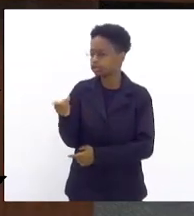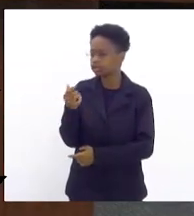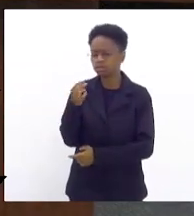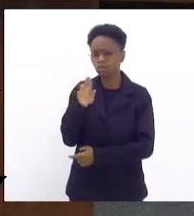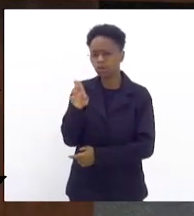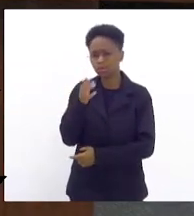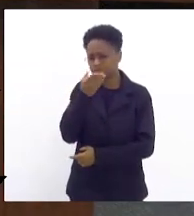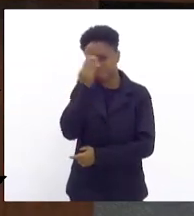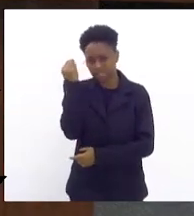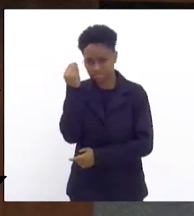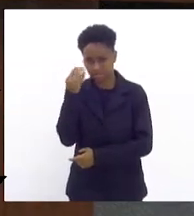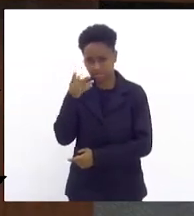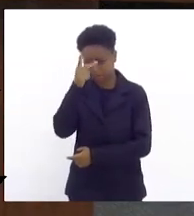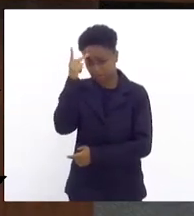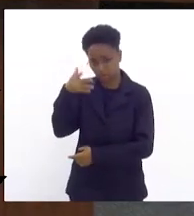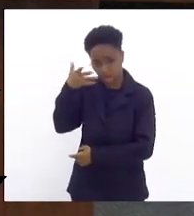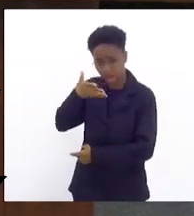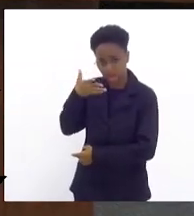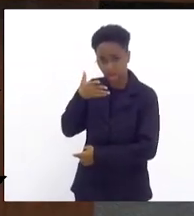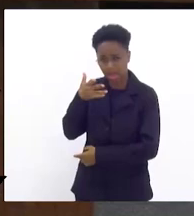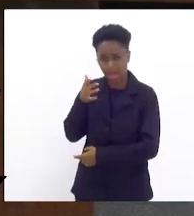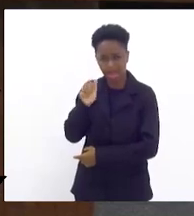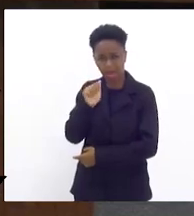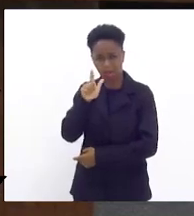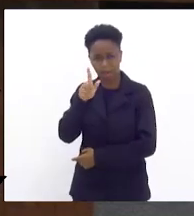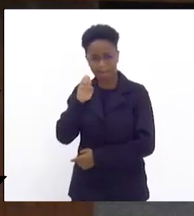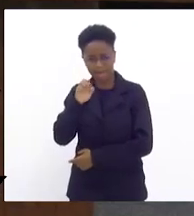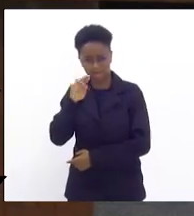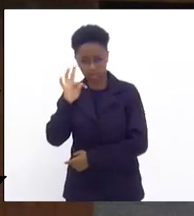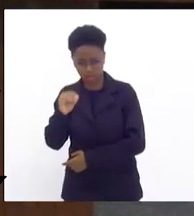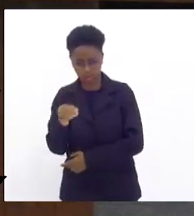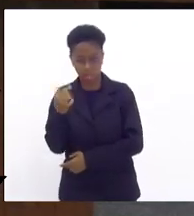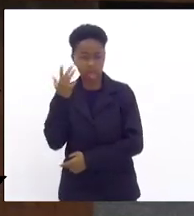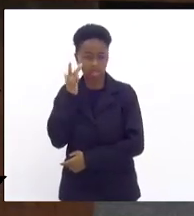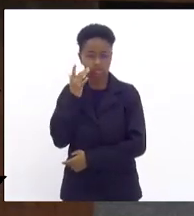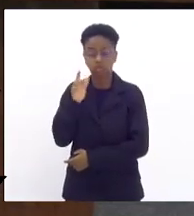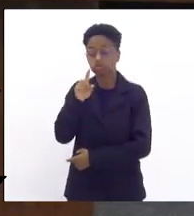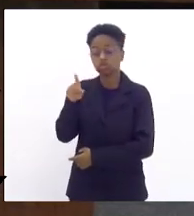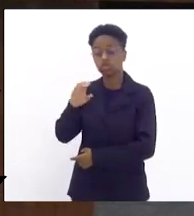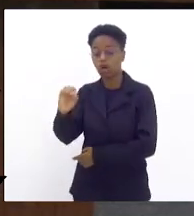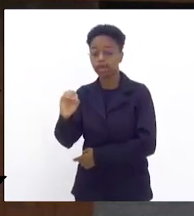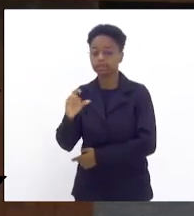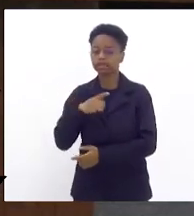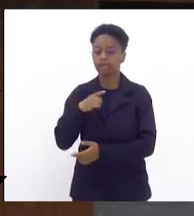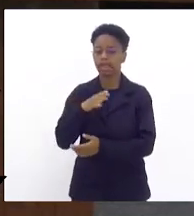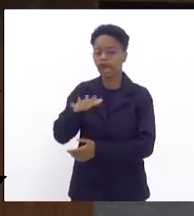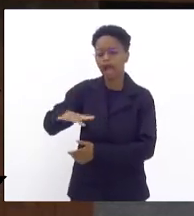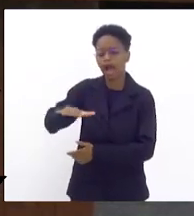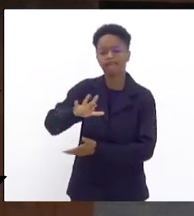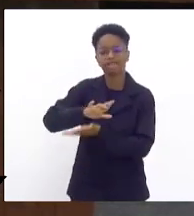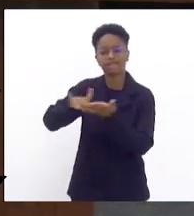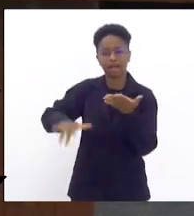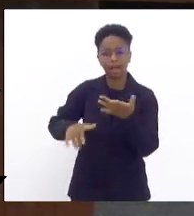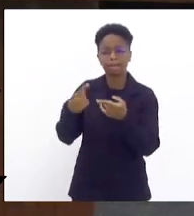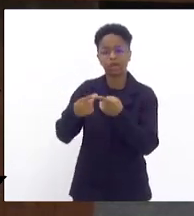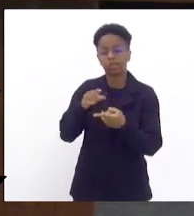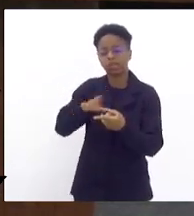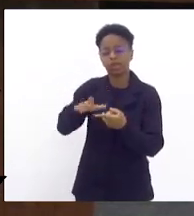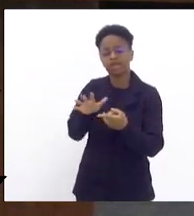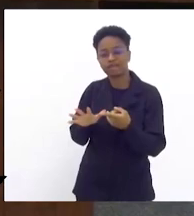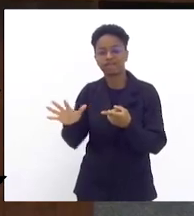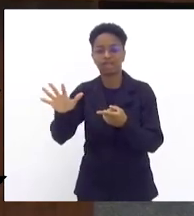esqueci o nome da pessoa que falou agora, o Alberto, eu acho, ele falou que na Zona Oeste, por exemplo, tem várias áreas, porque não são de favelas, que não tem tarifa